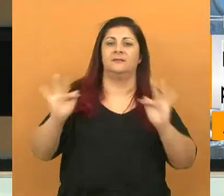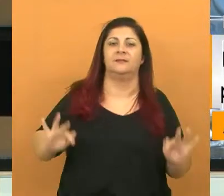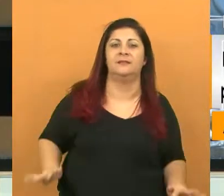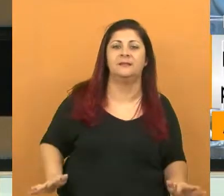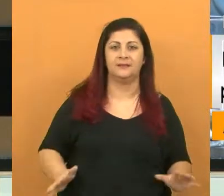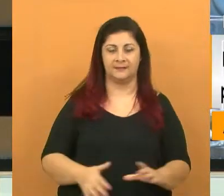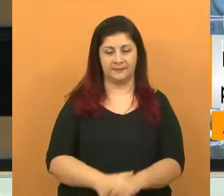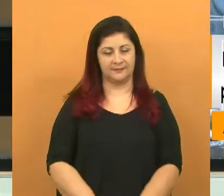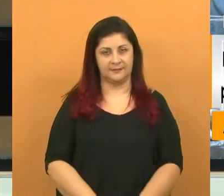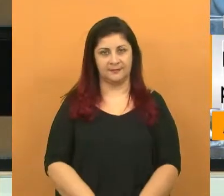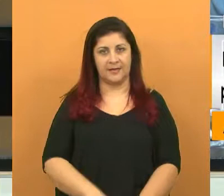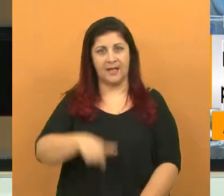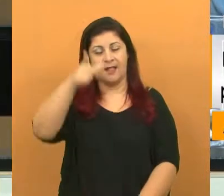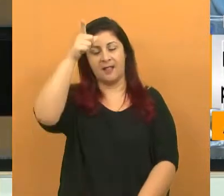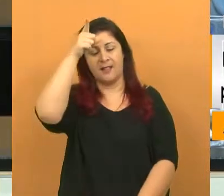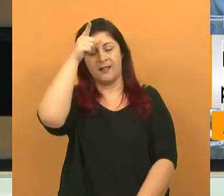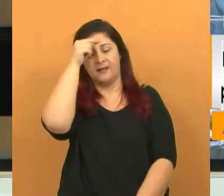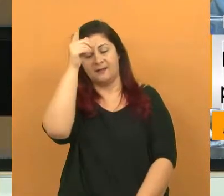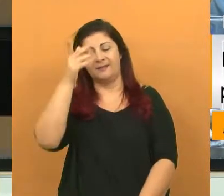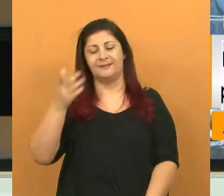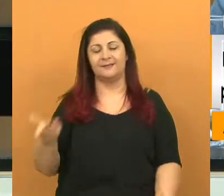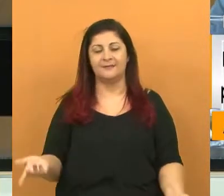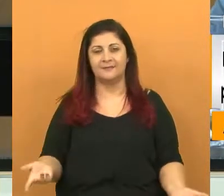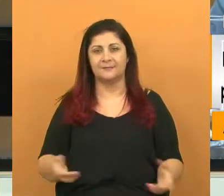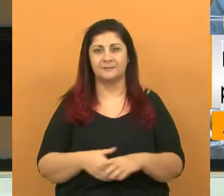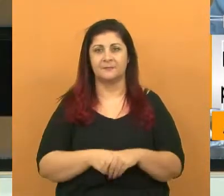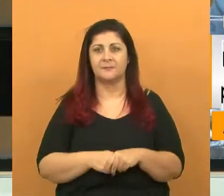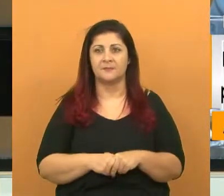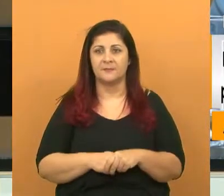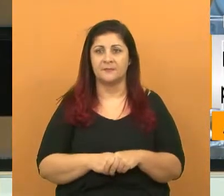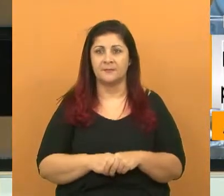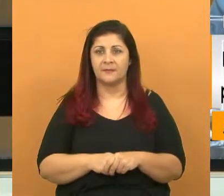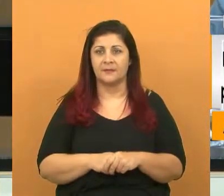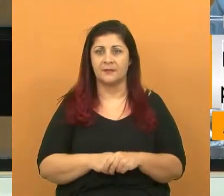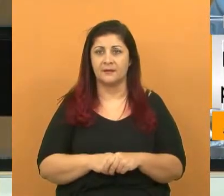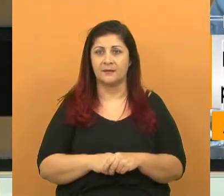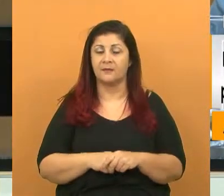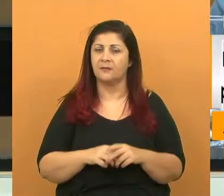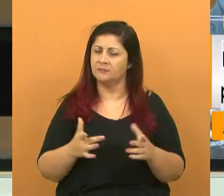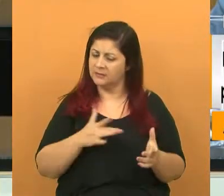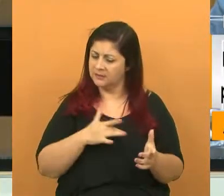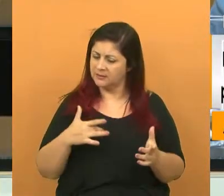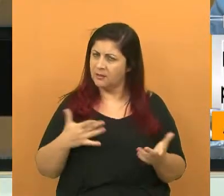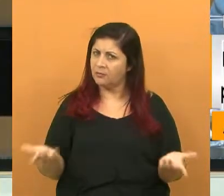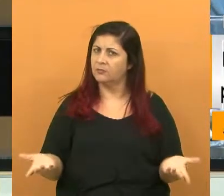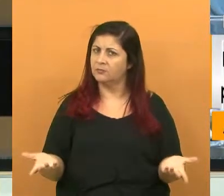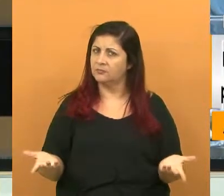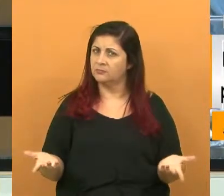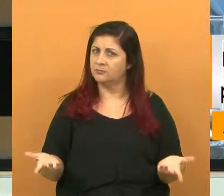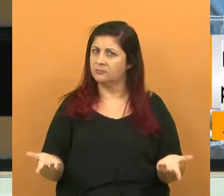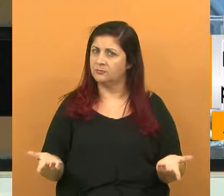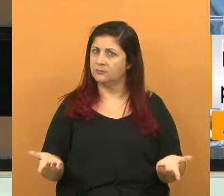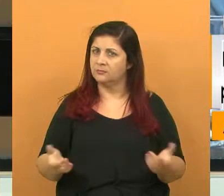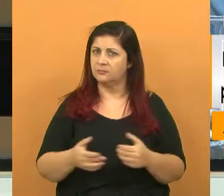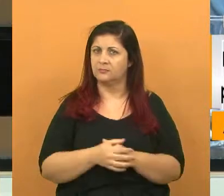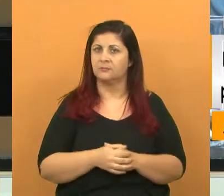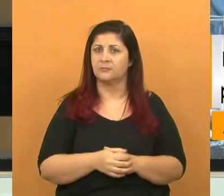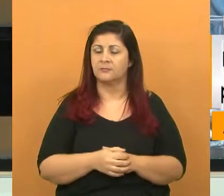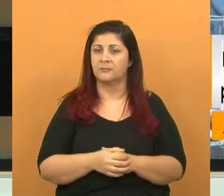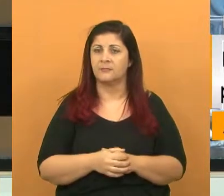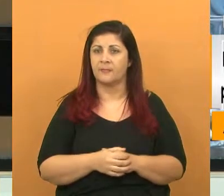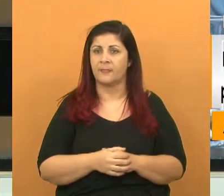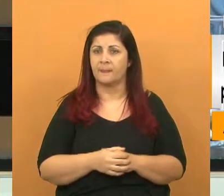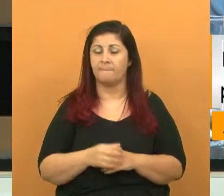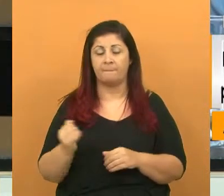alegrias quanto à vida, da maneira que quiser, mas com saúde, não colocando a vida de ninguém em risco. Então,